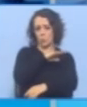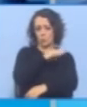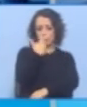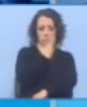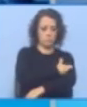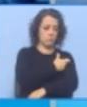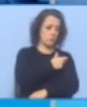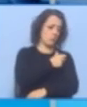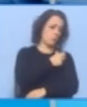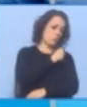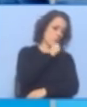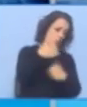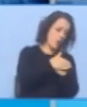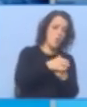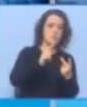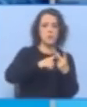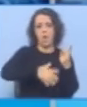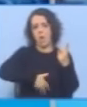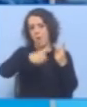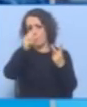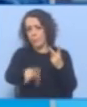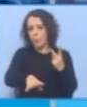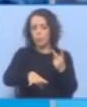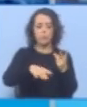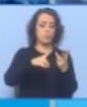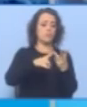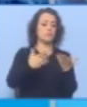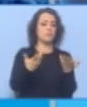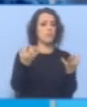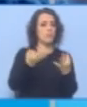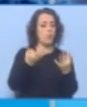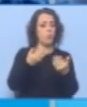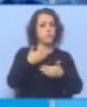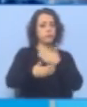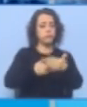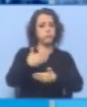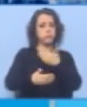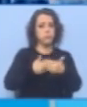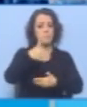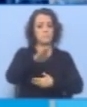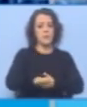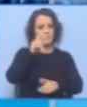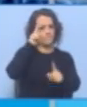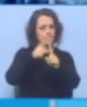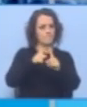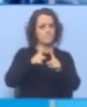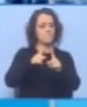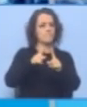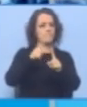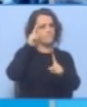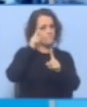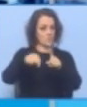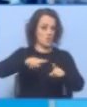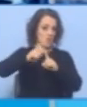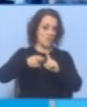em relação ao aborto. Também houve passos significativos em sentido negativo neste